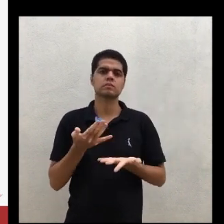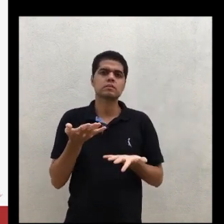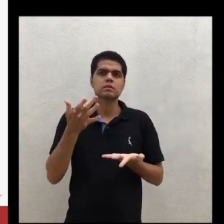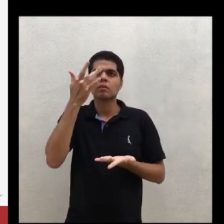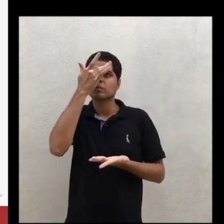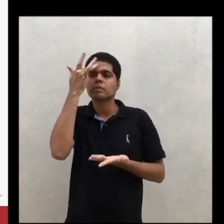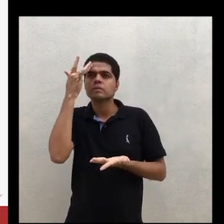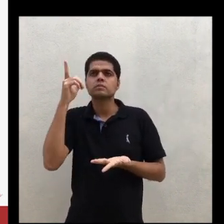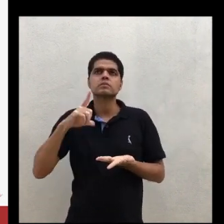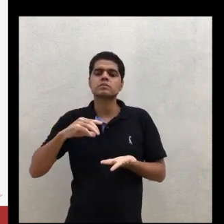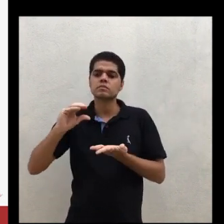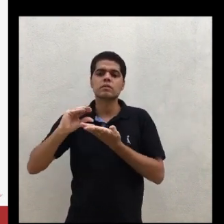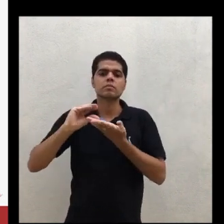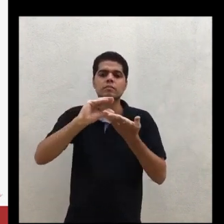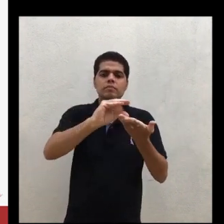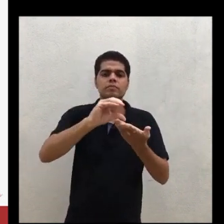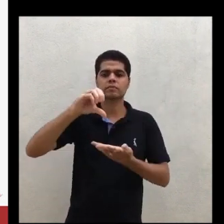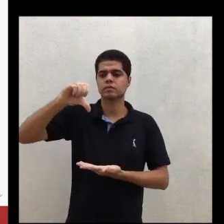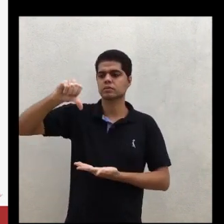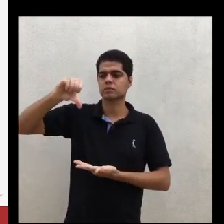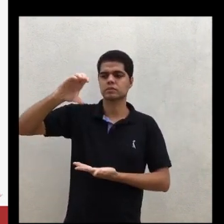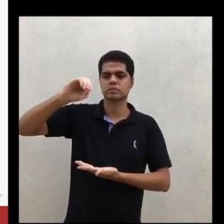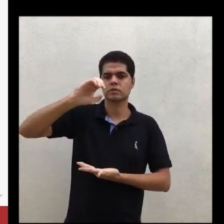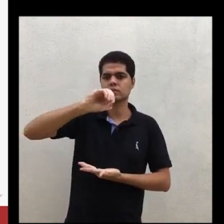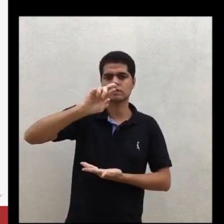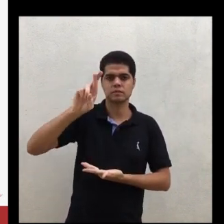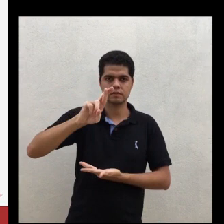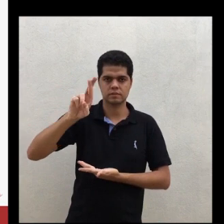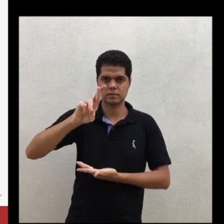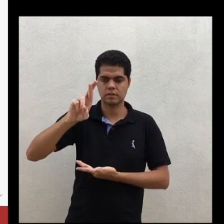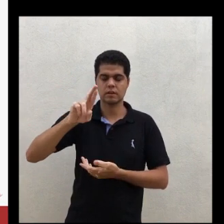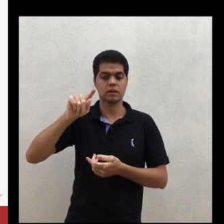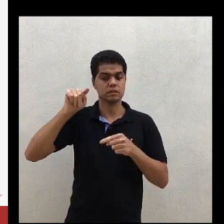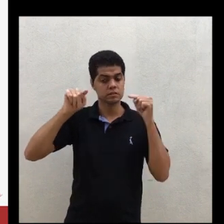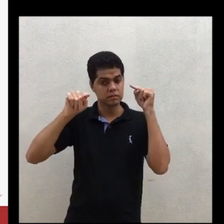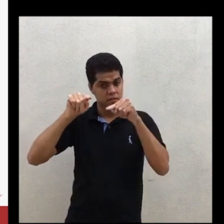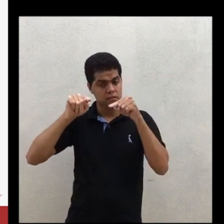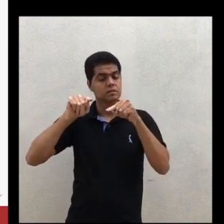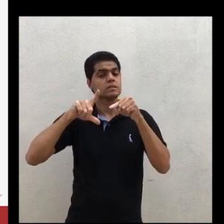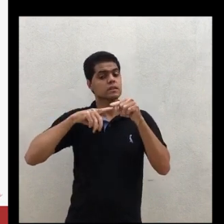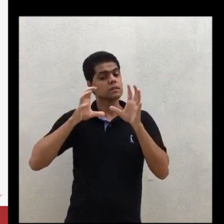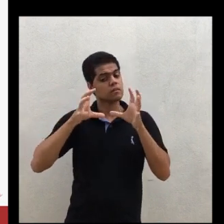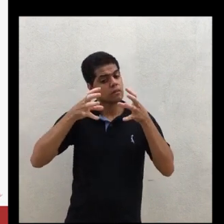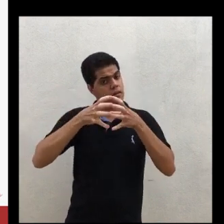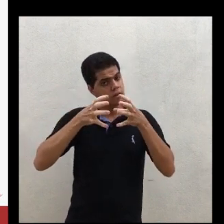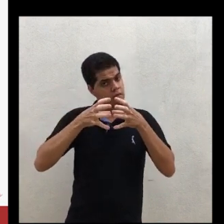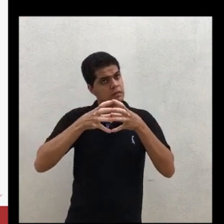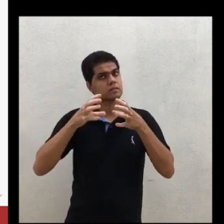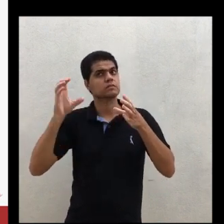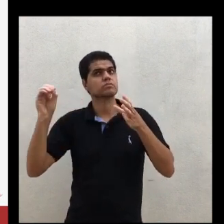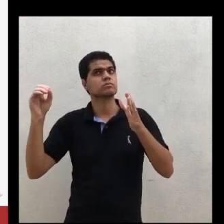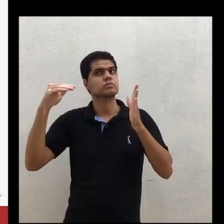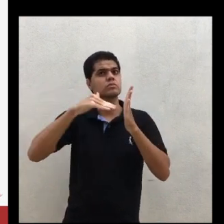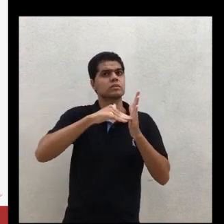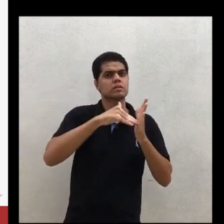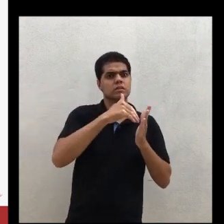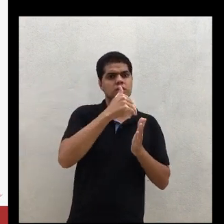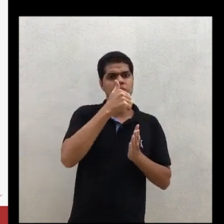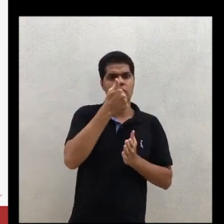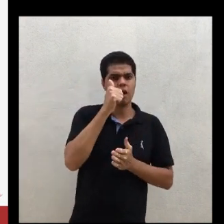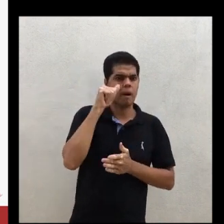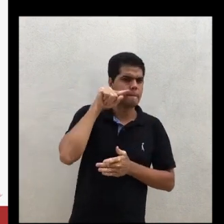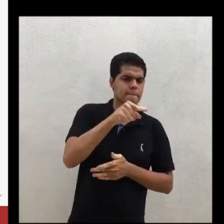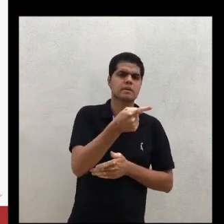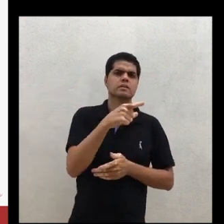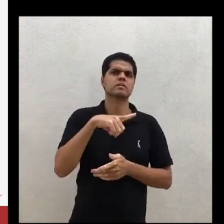né, para essa classificação que vai de 0 até 1000, tá bom aqui, ó, ele ganha entre alta e muito alta